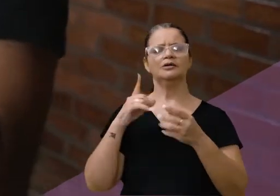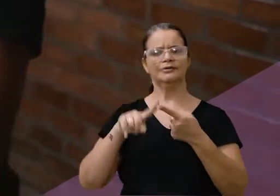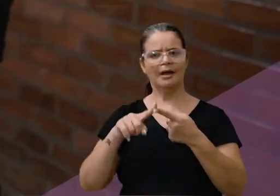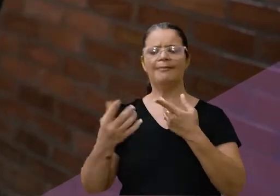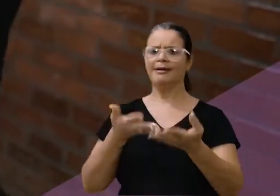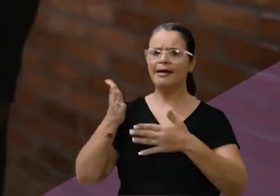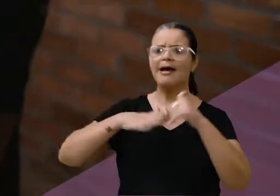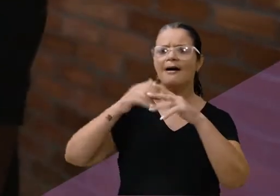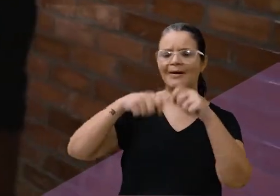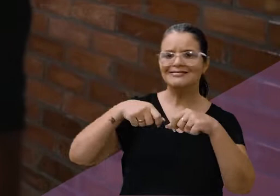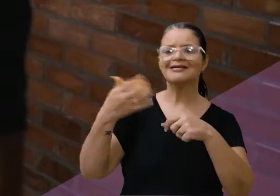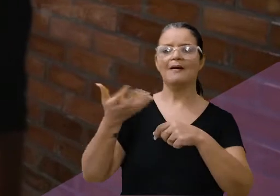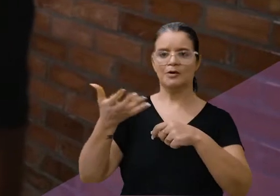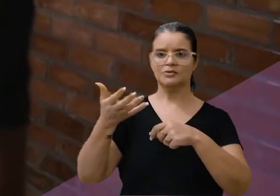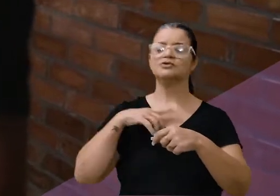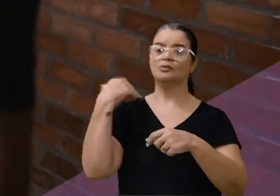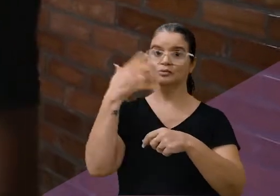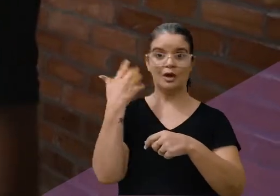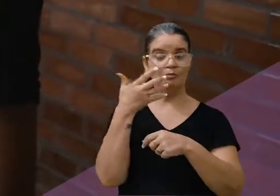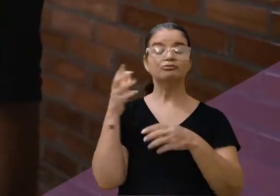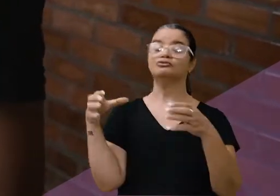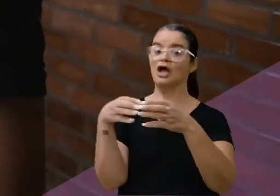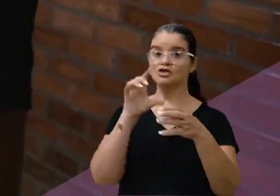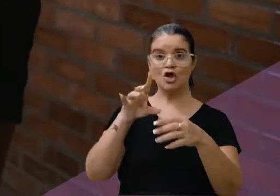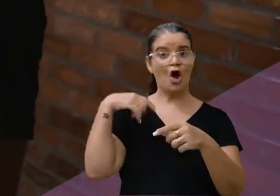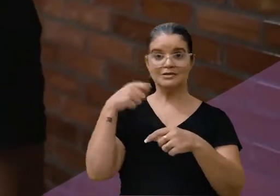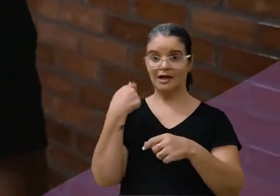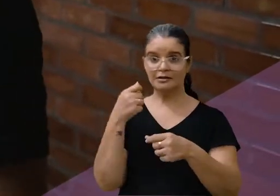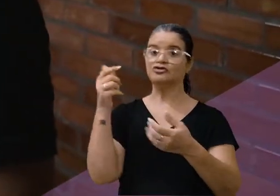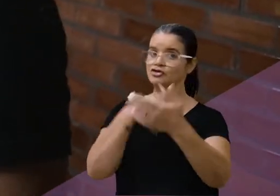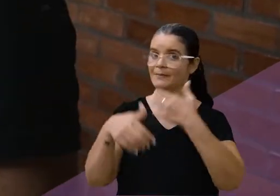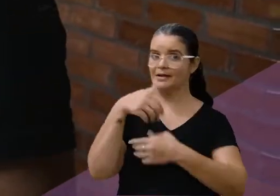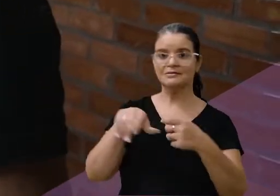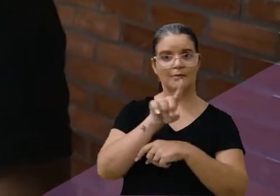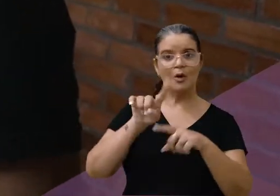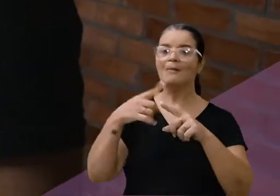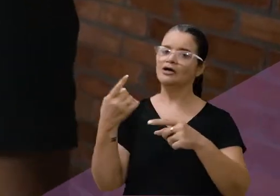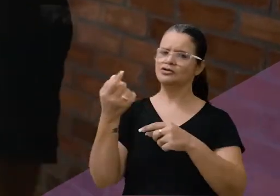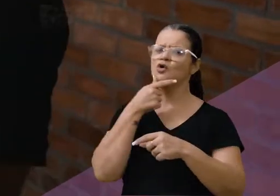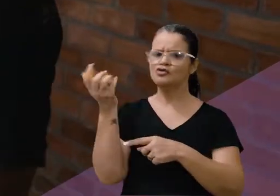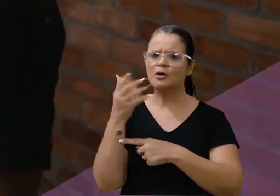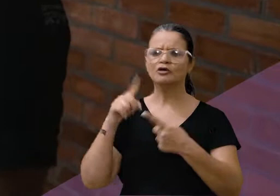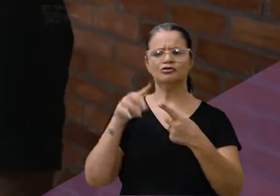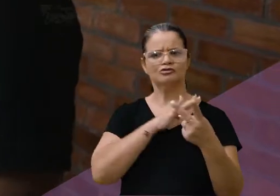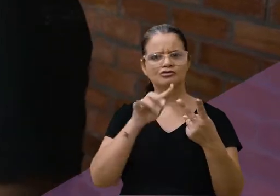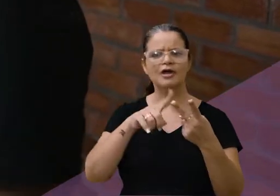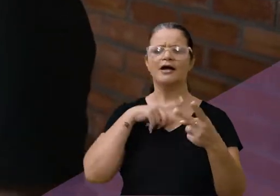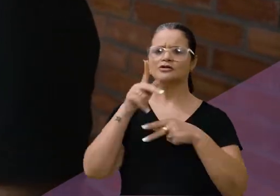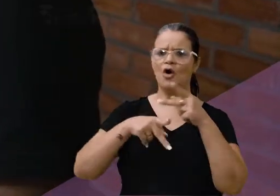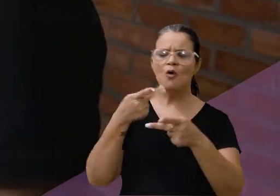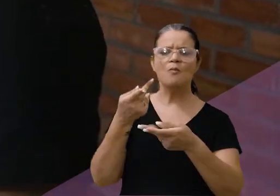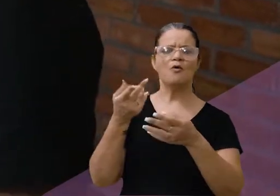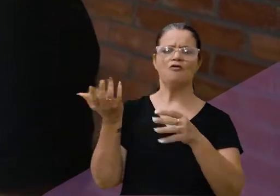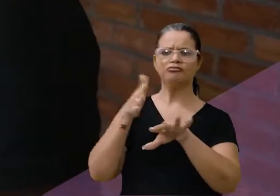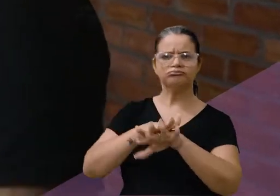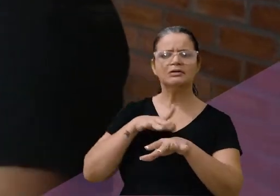também capacitar a cadeia produtiva da música, não só os artistas que também participam, mas os produtores, os técnicos, o povo da